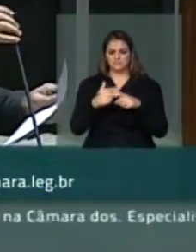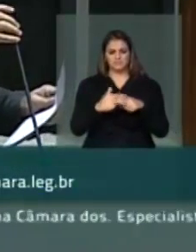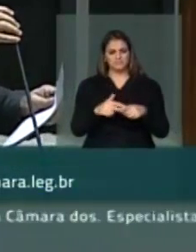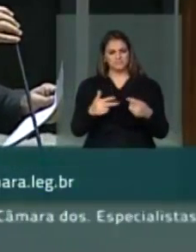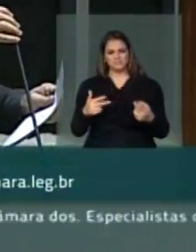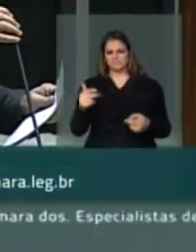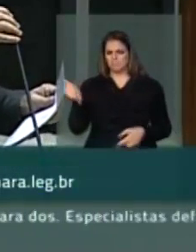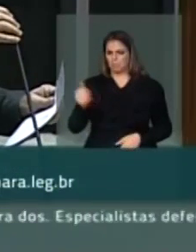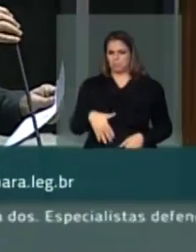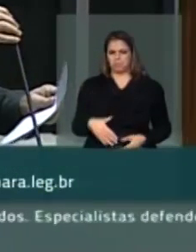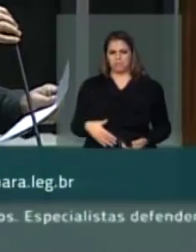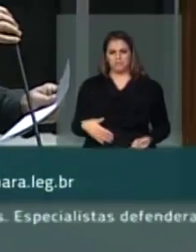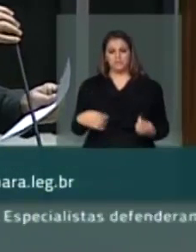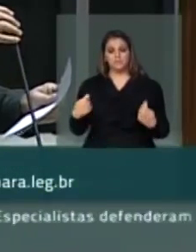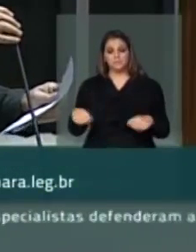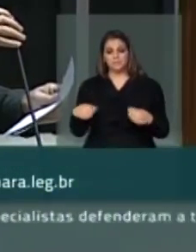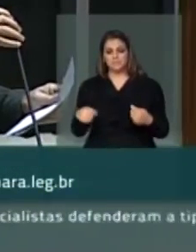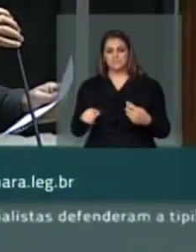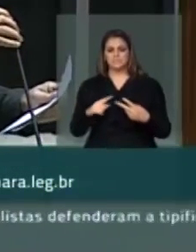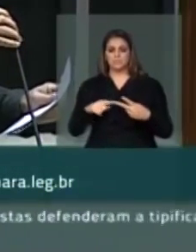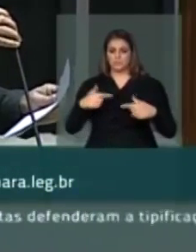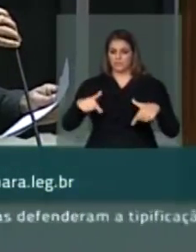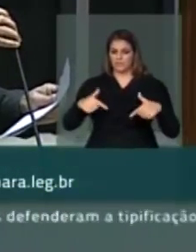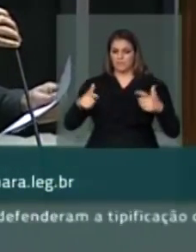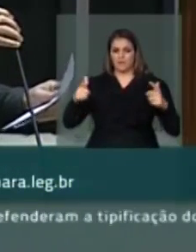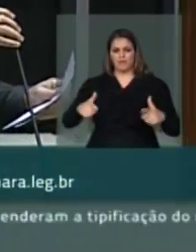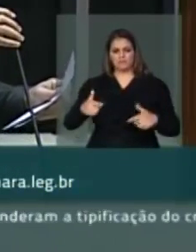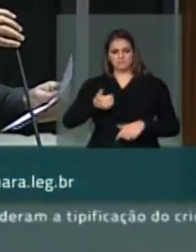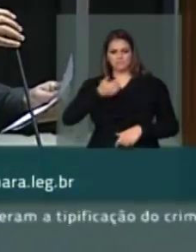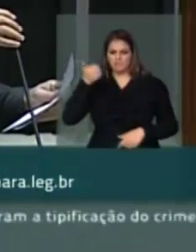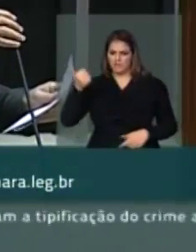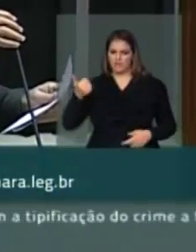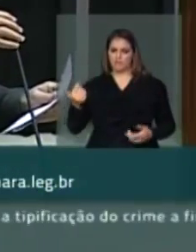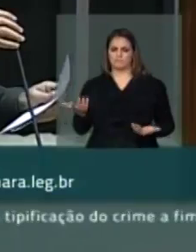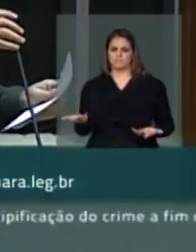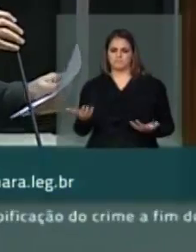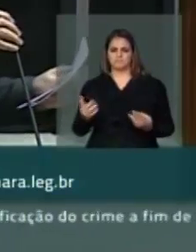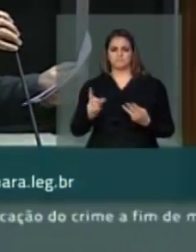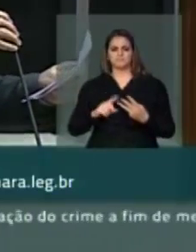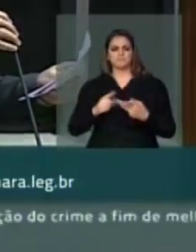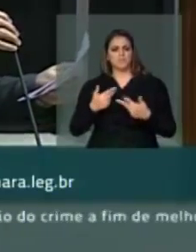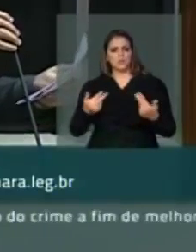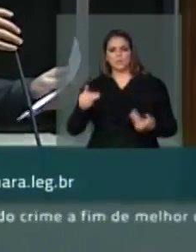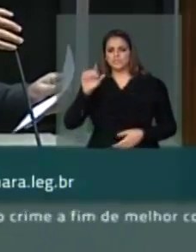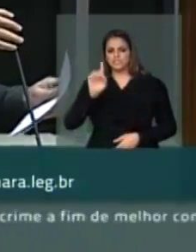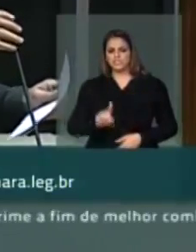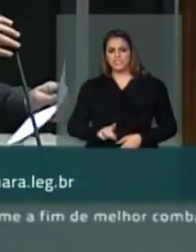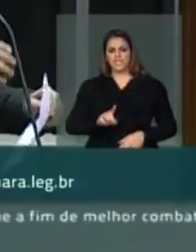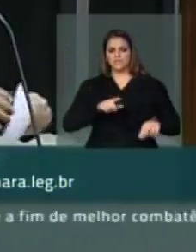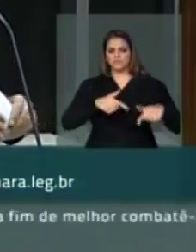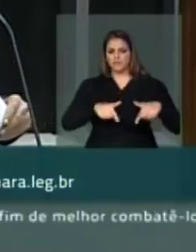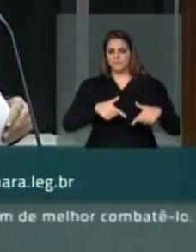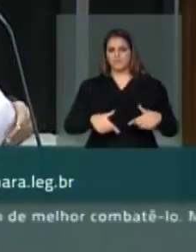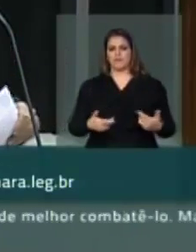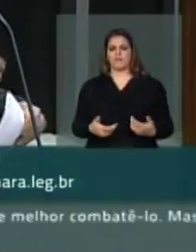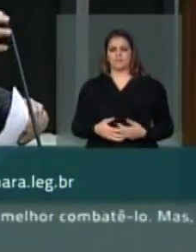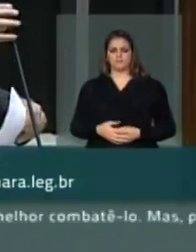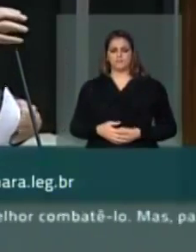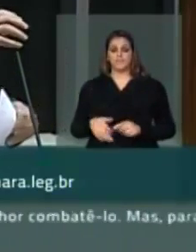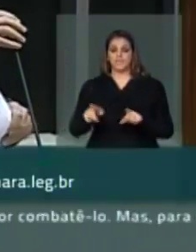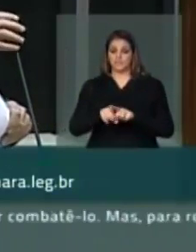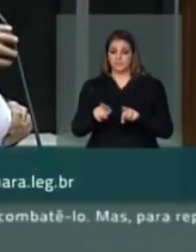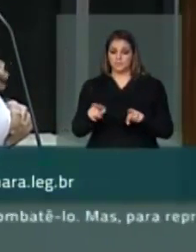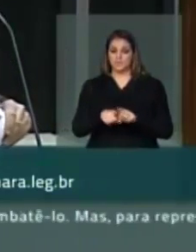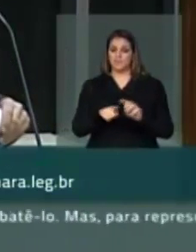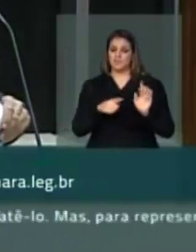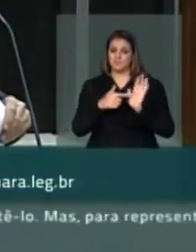caos, melhores condições de trabalho, portanto, e alguns direitos trabalhistas, e ao mesmo tempo